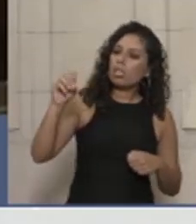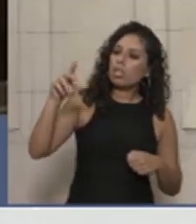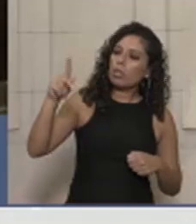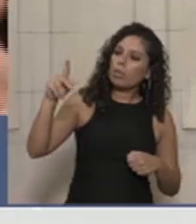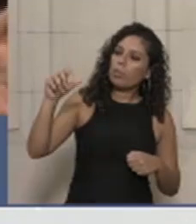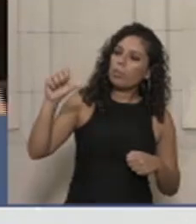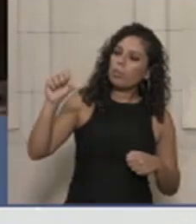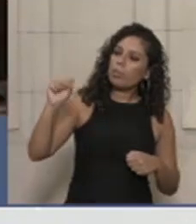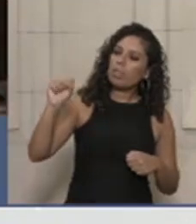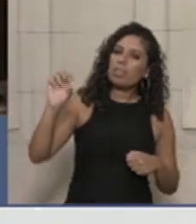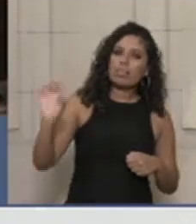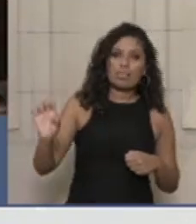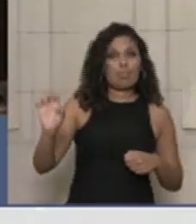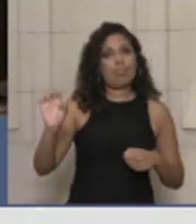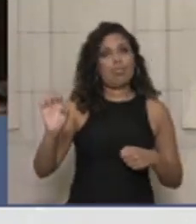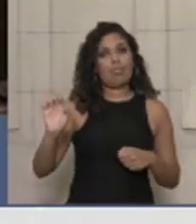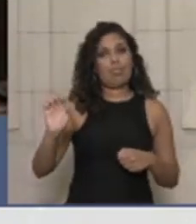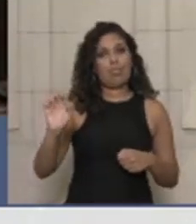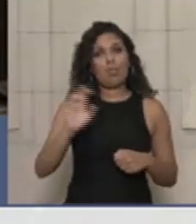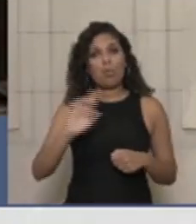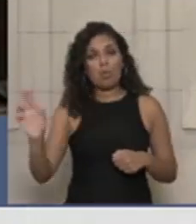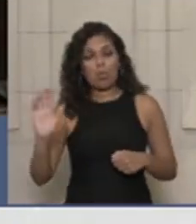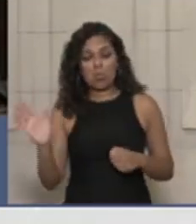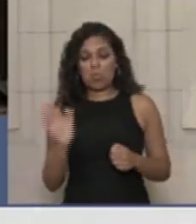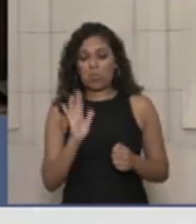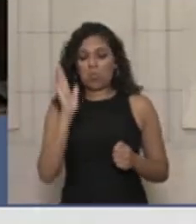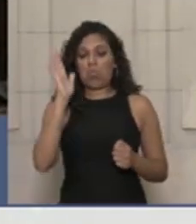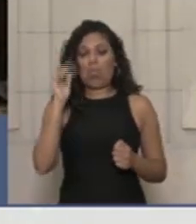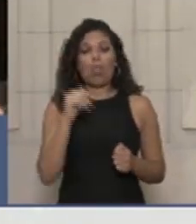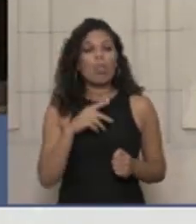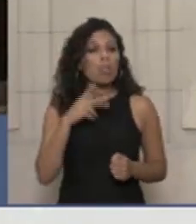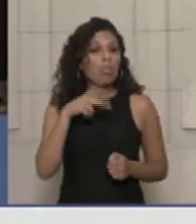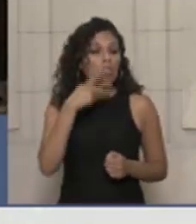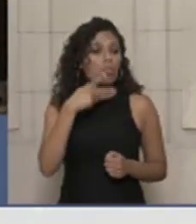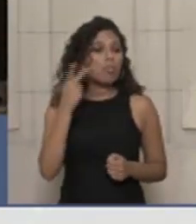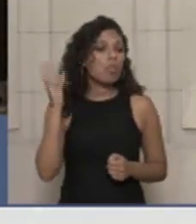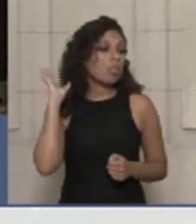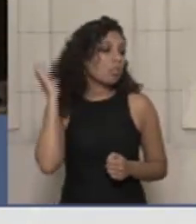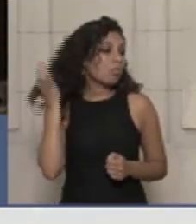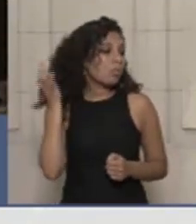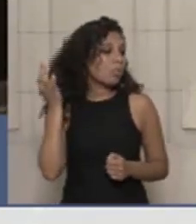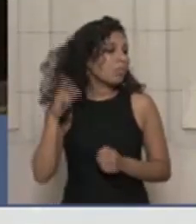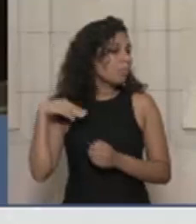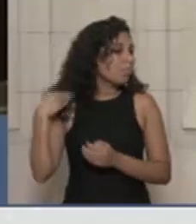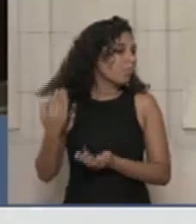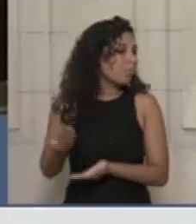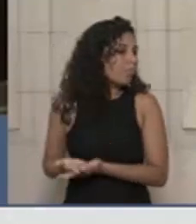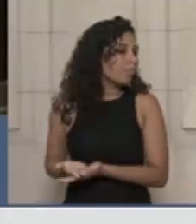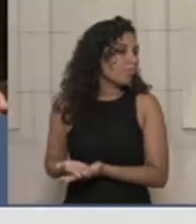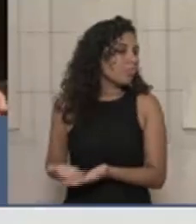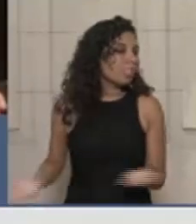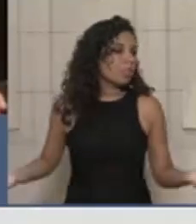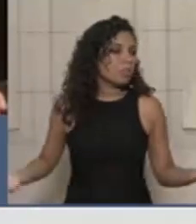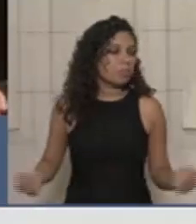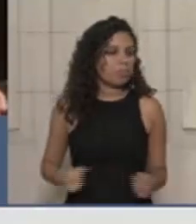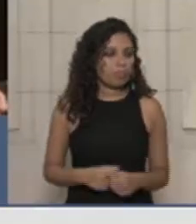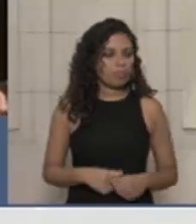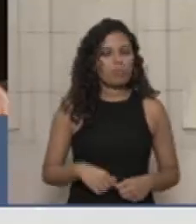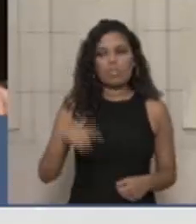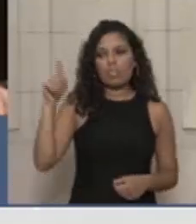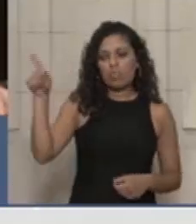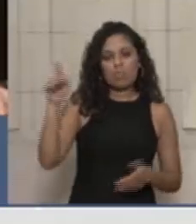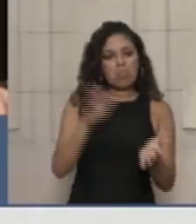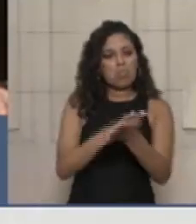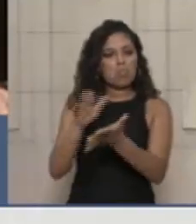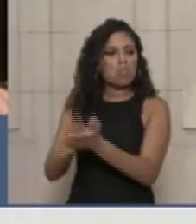que o cabelo caiu. Parabéns ao deputado, ex-deputado Zé Luiz Nance, e pela casa ter aprovado